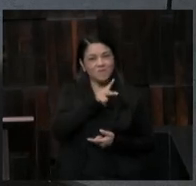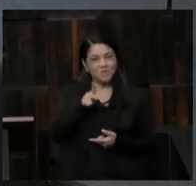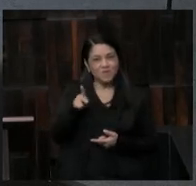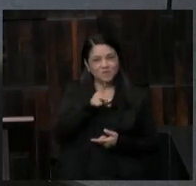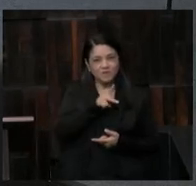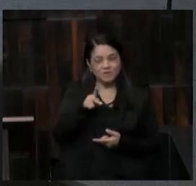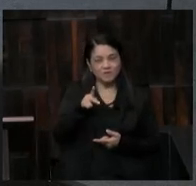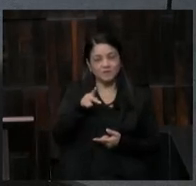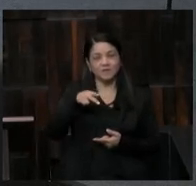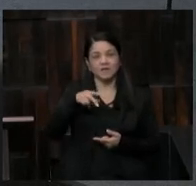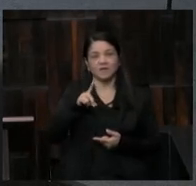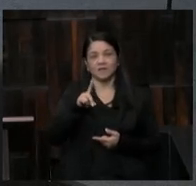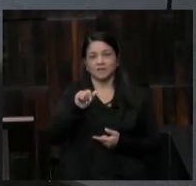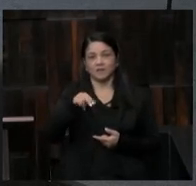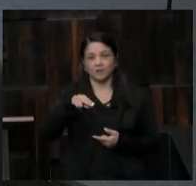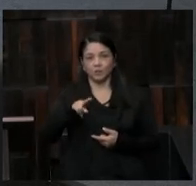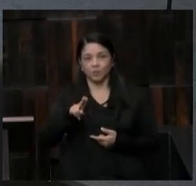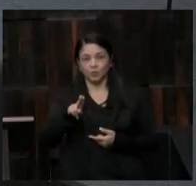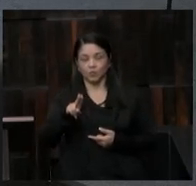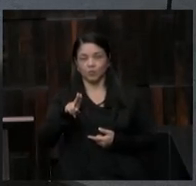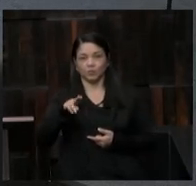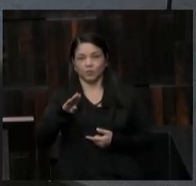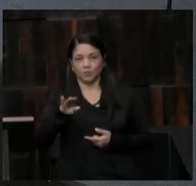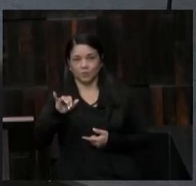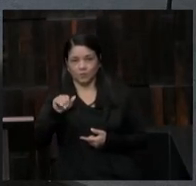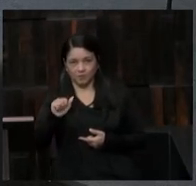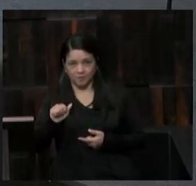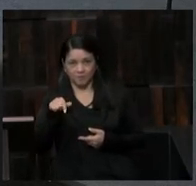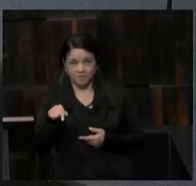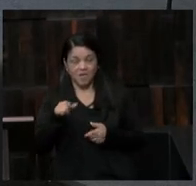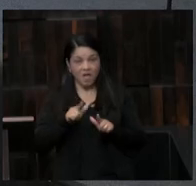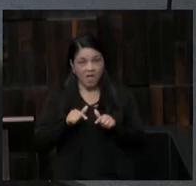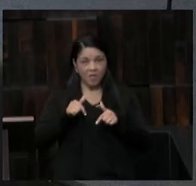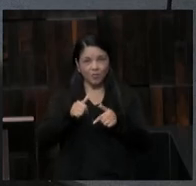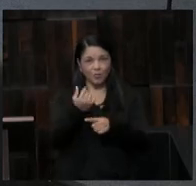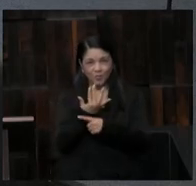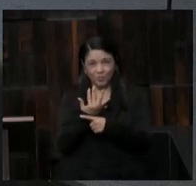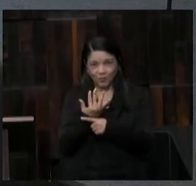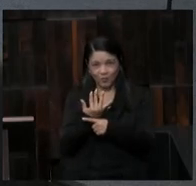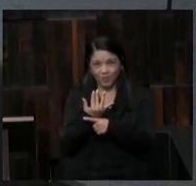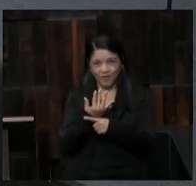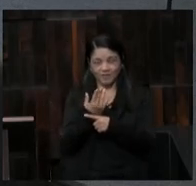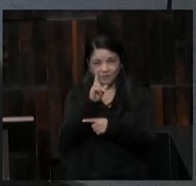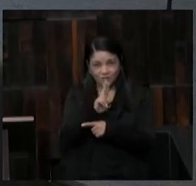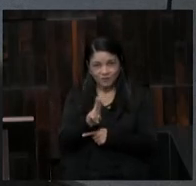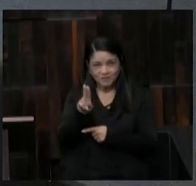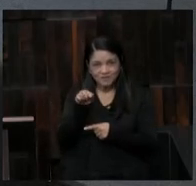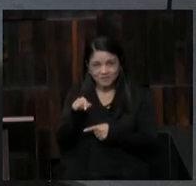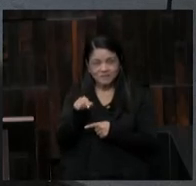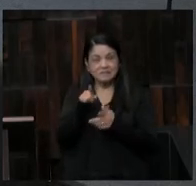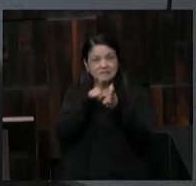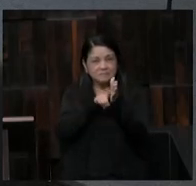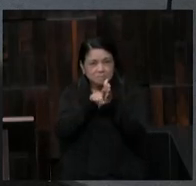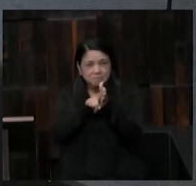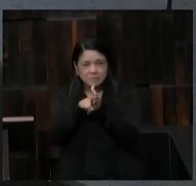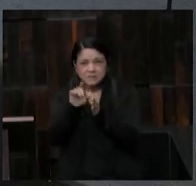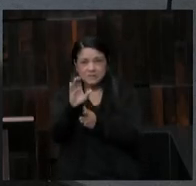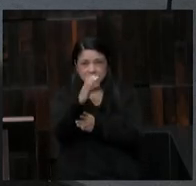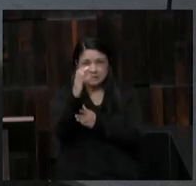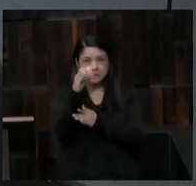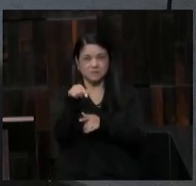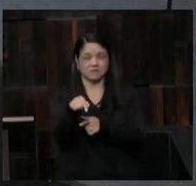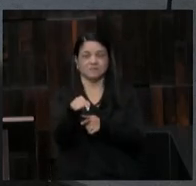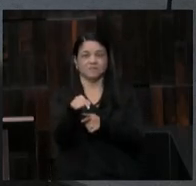professora da Núbia de Sacaputo, ela que atua na UERJ também em pesquisa, para